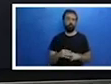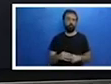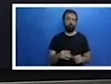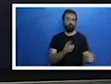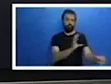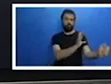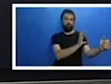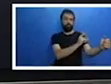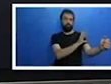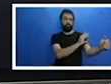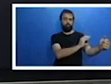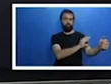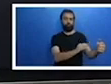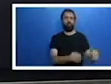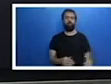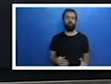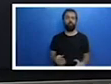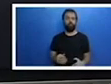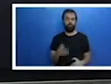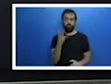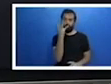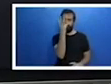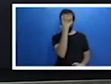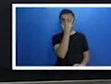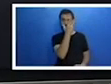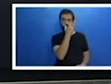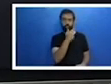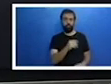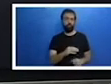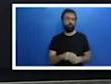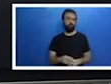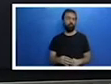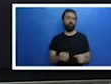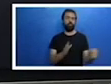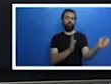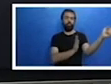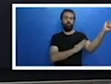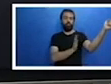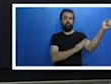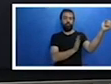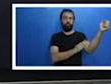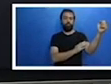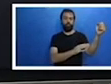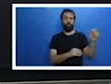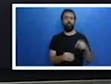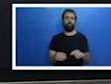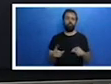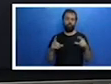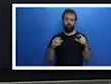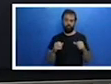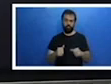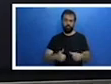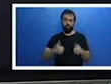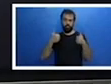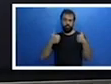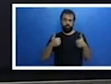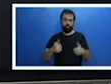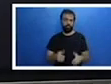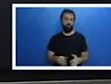muscular, melhoraria da aparência física. Melhorar a força e o tônus, né? Que é aquela força dos músculos.